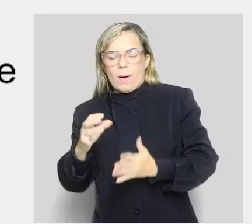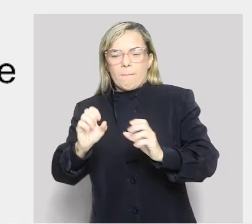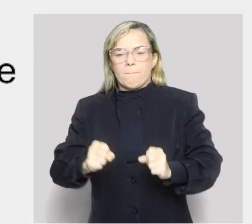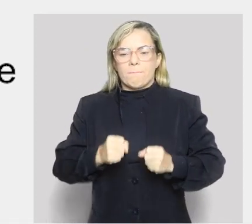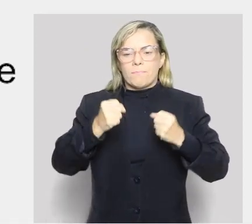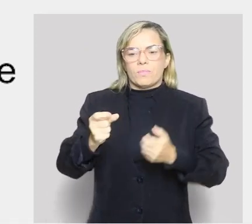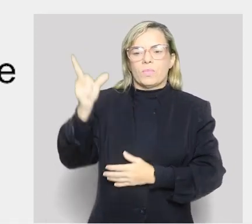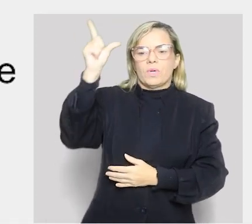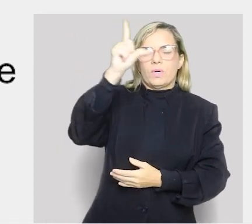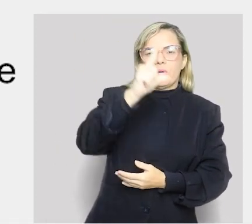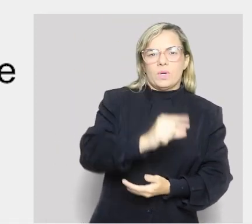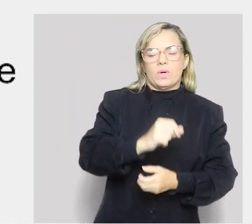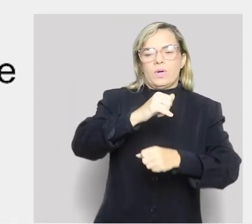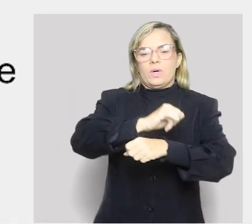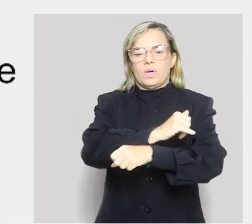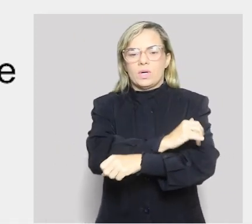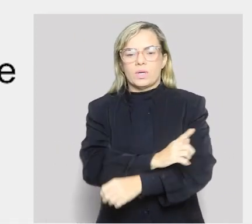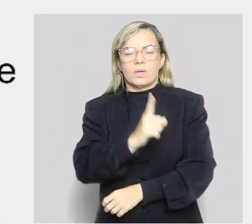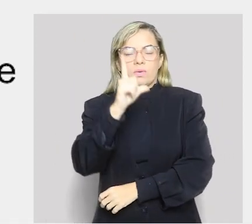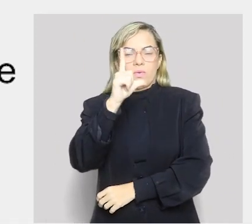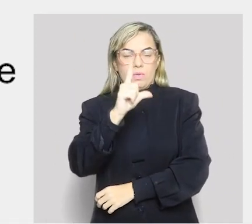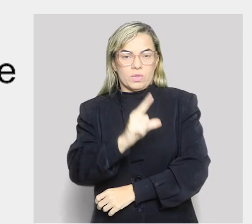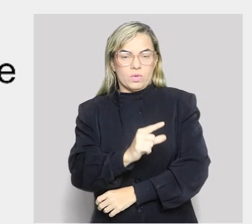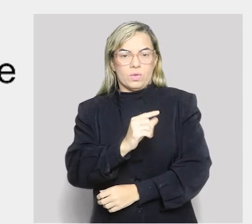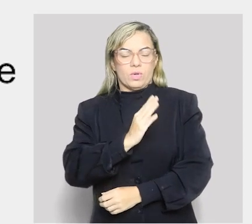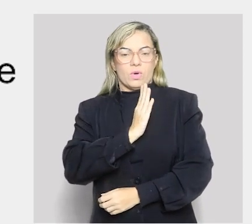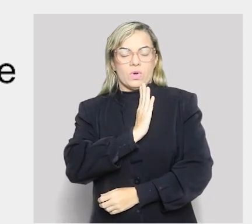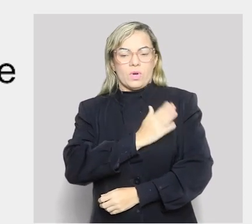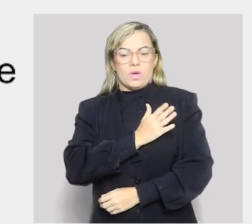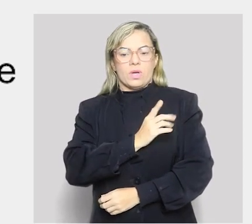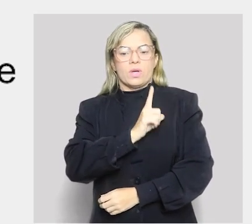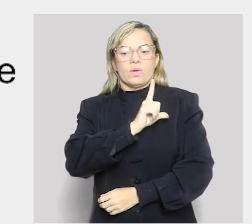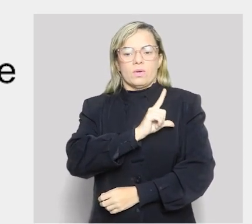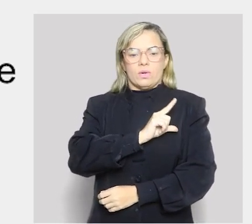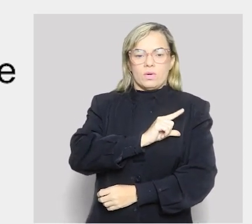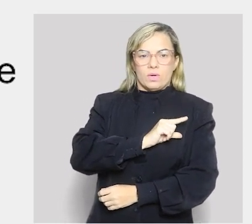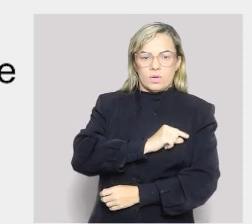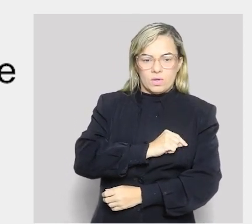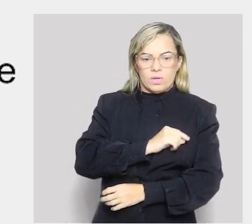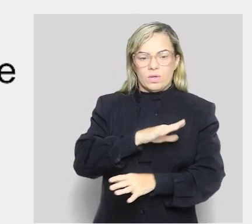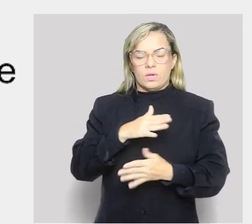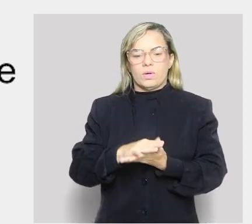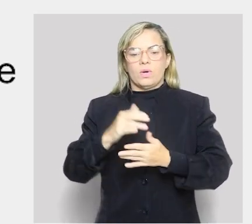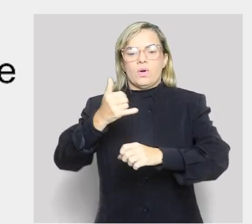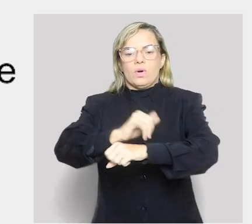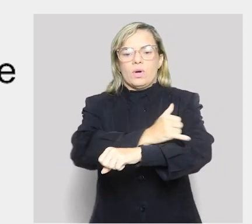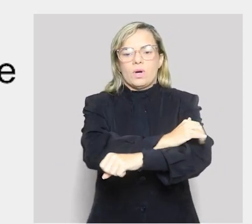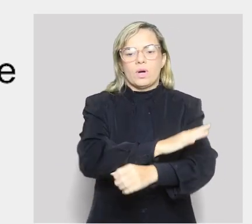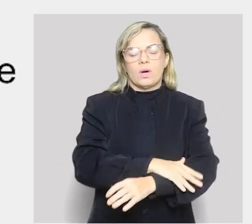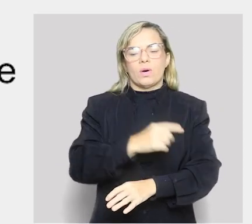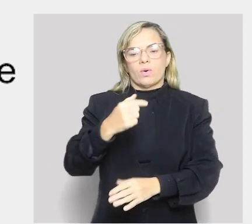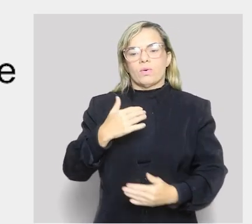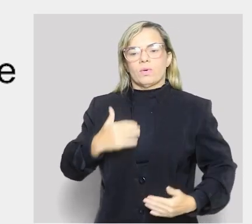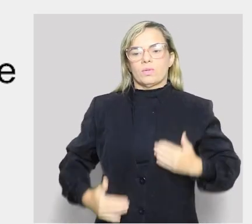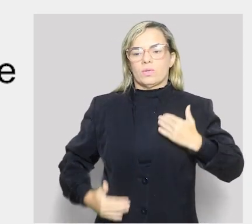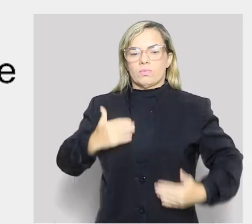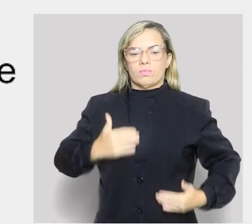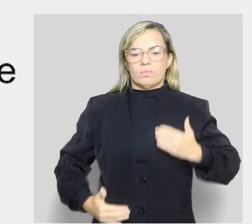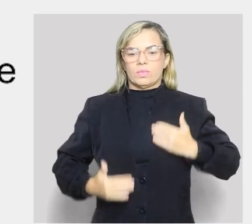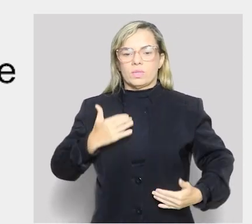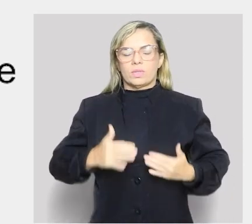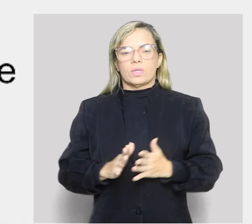colesterol e diminuir o risco de infarto. O colesterol é uma gordura fabricada no organismo e que também está presente